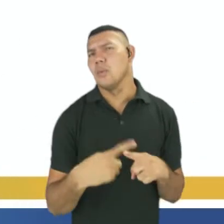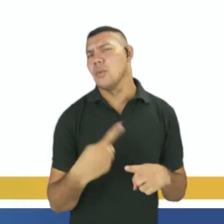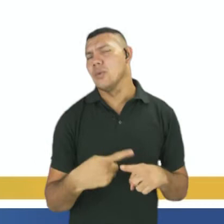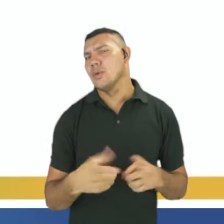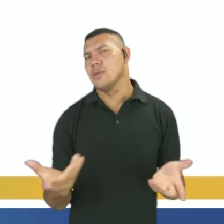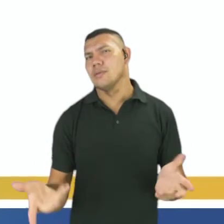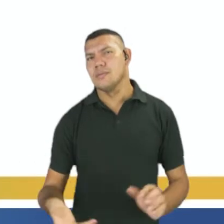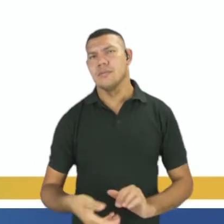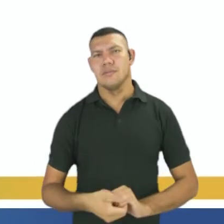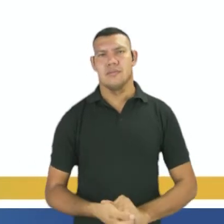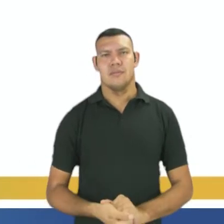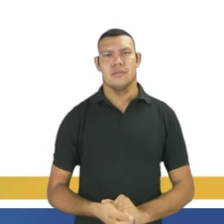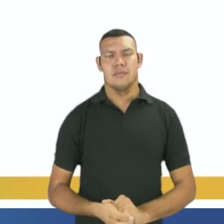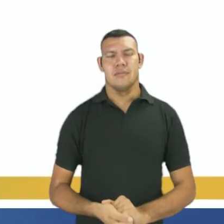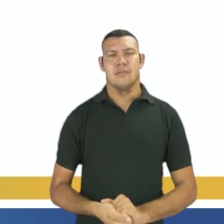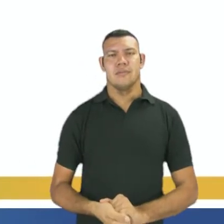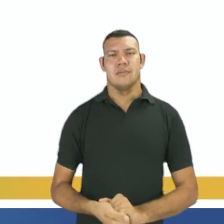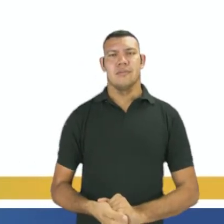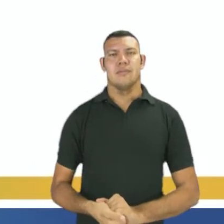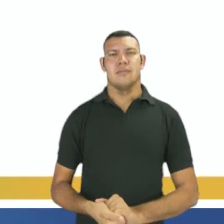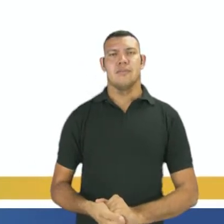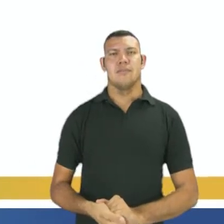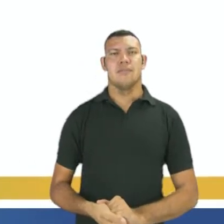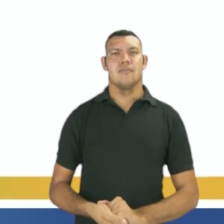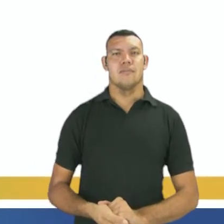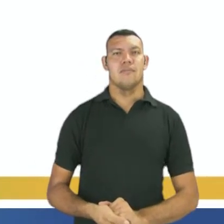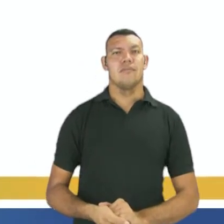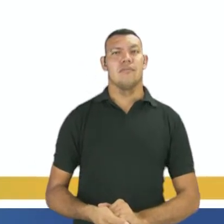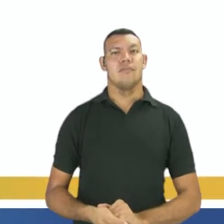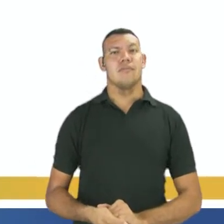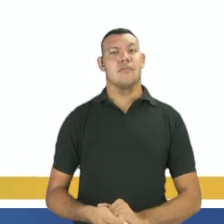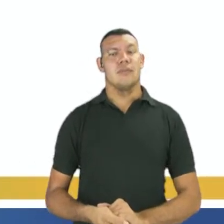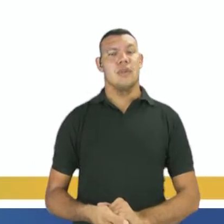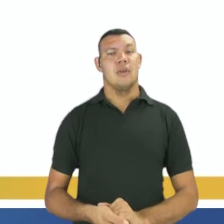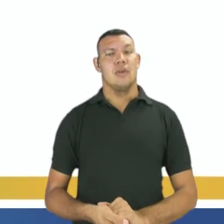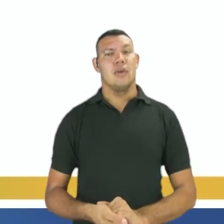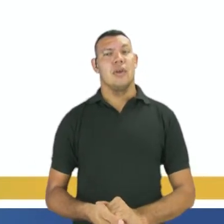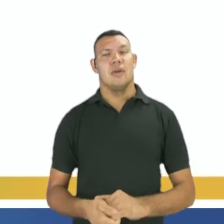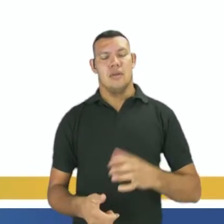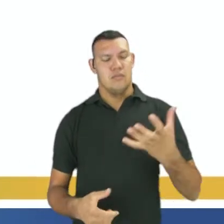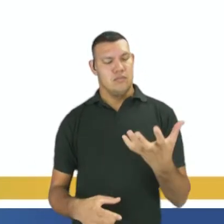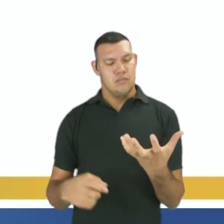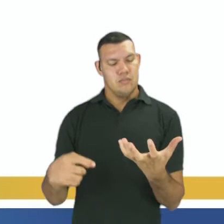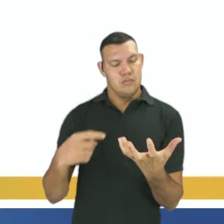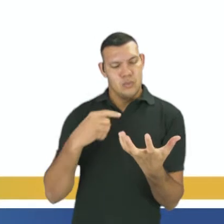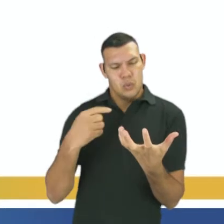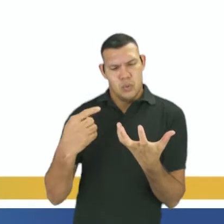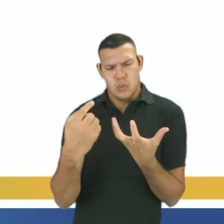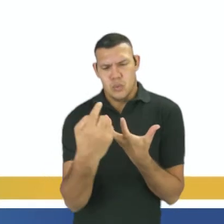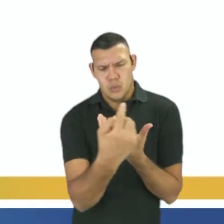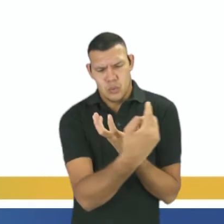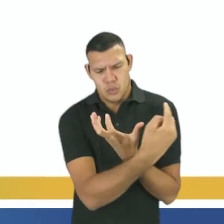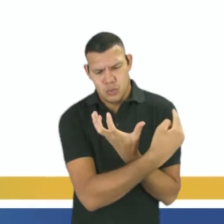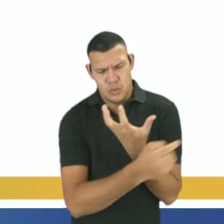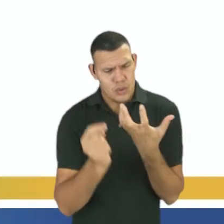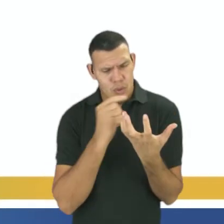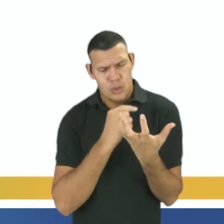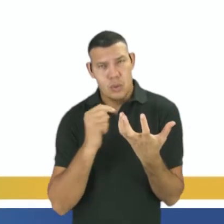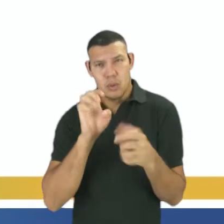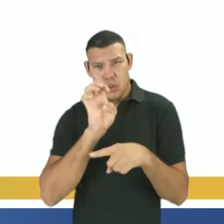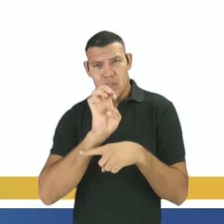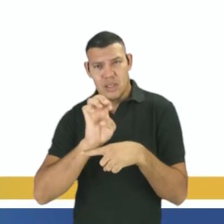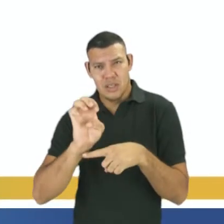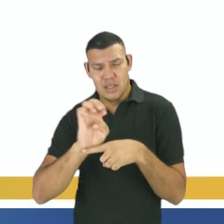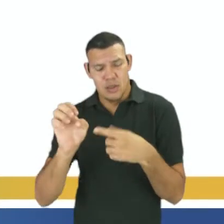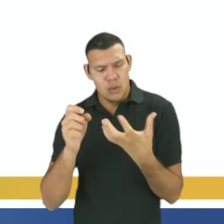o clima dessa Floresta por estar localizado próximo à linha do Equador né a floresta amazônica apresenta do clima equatorial